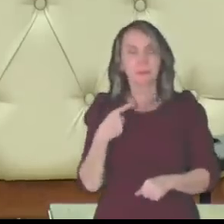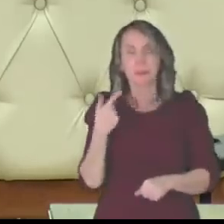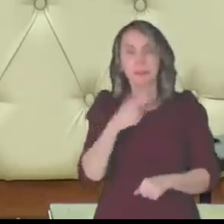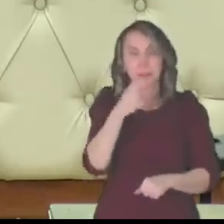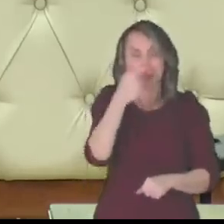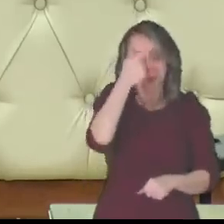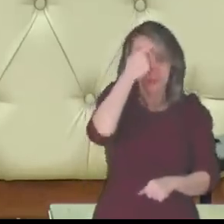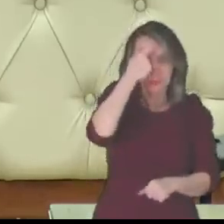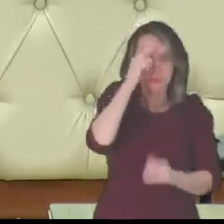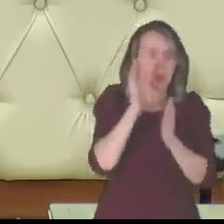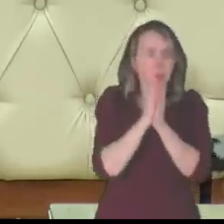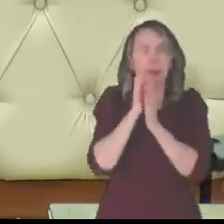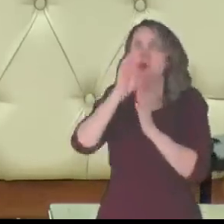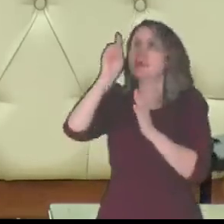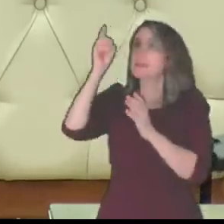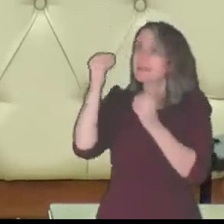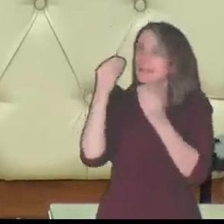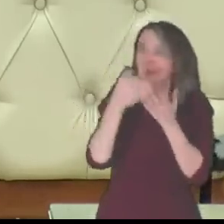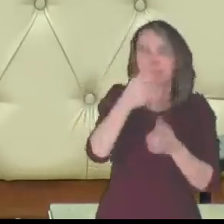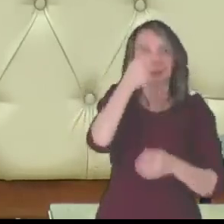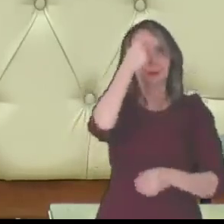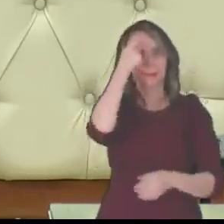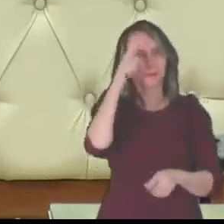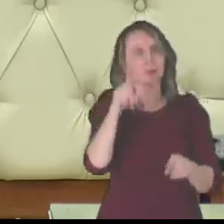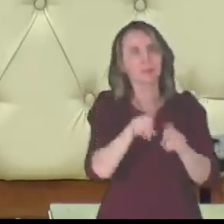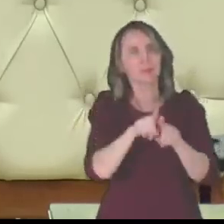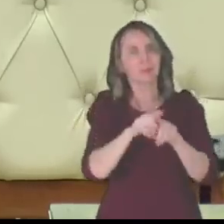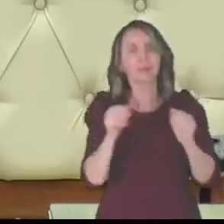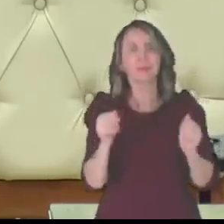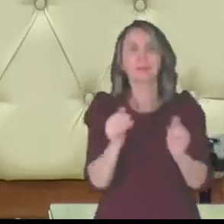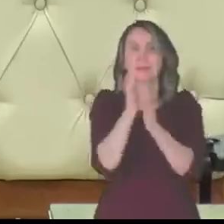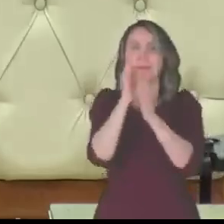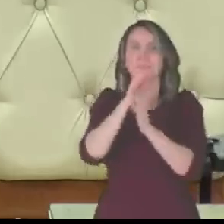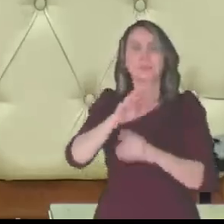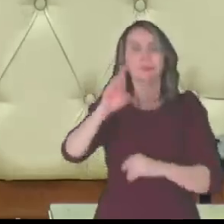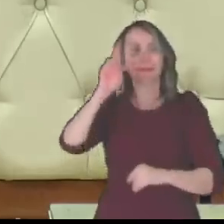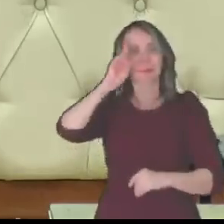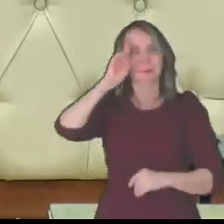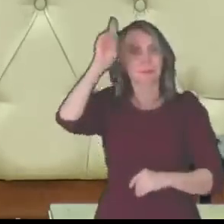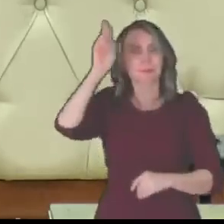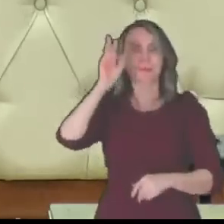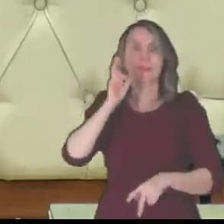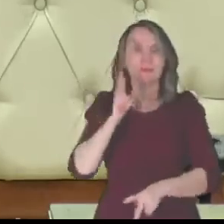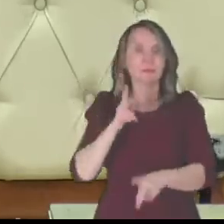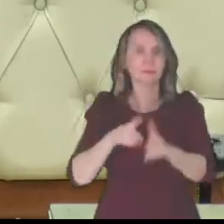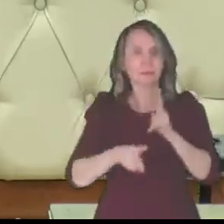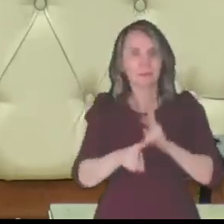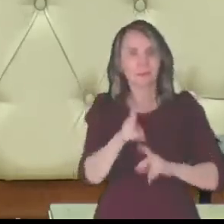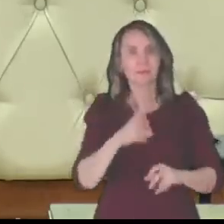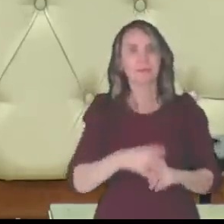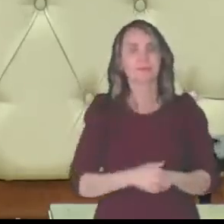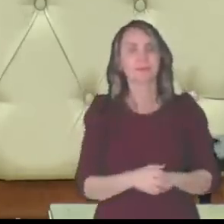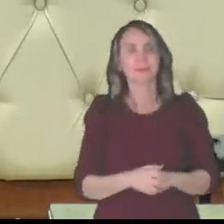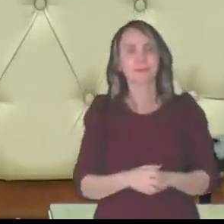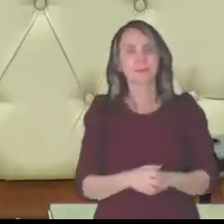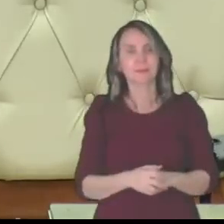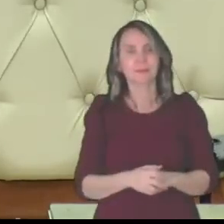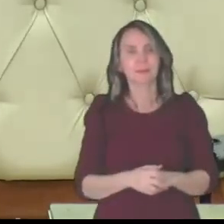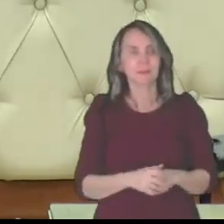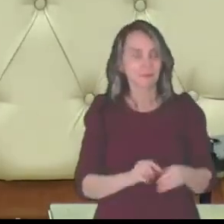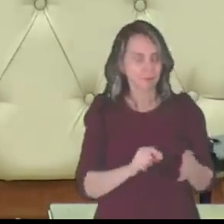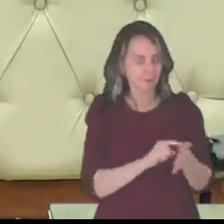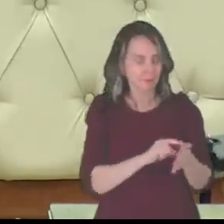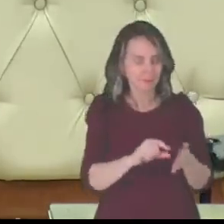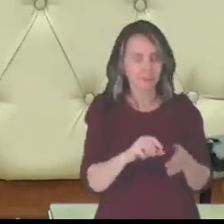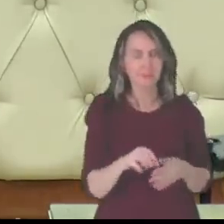tiver juízo Olhe Para Jesus da juízo a ele também louvado seja o nome do senhor para sempre vamos lá e o Versículo